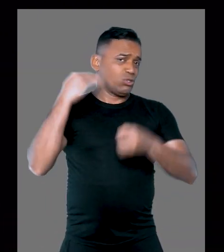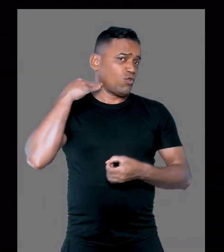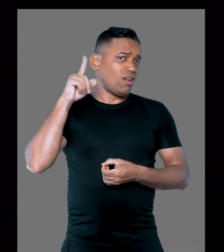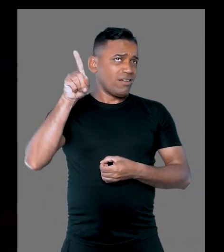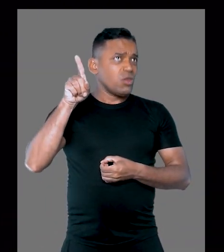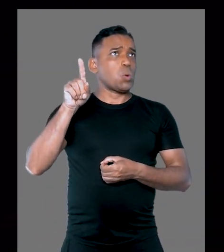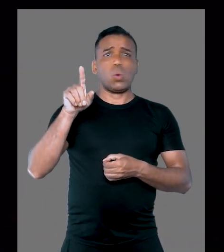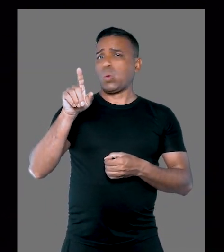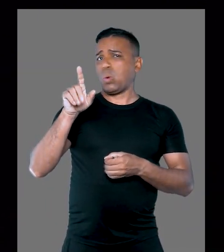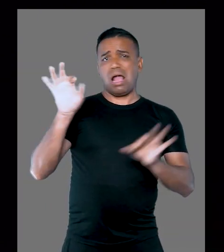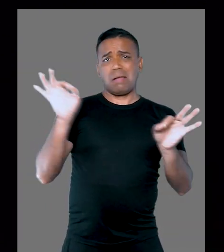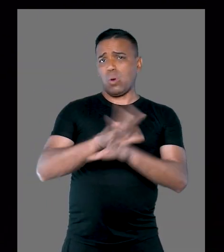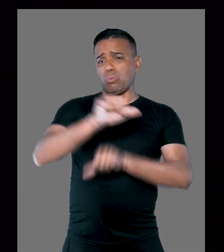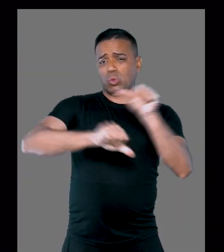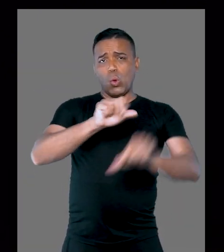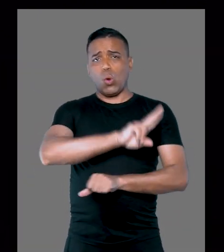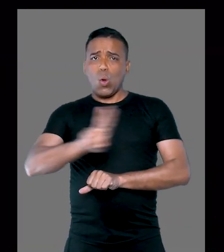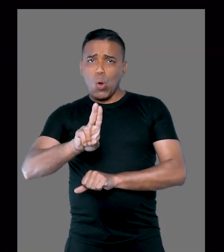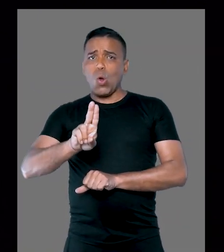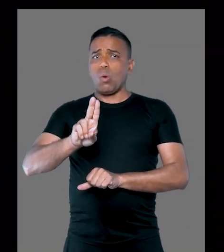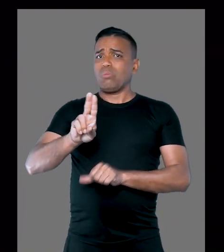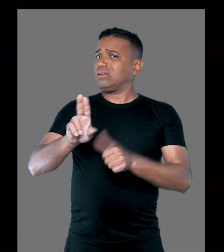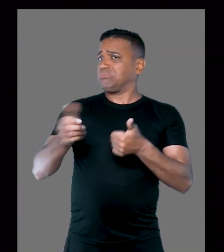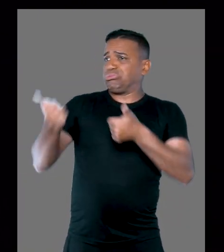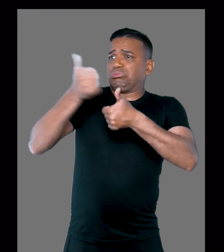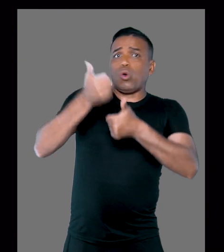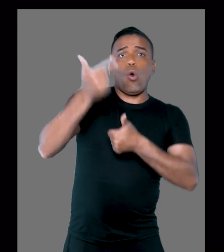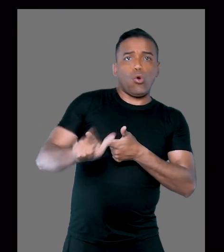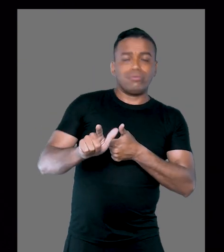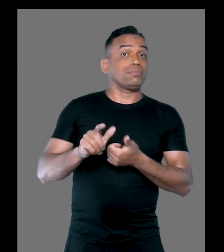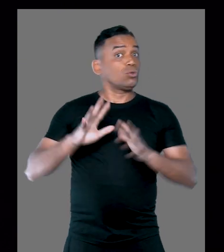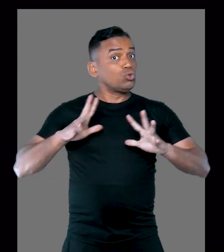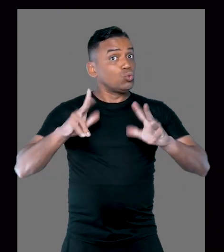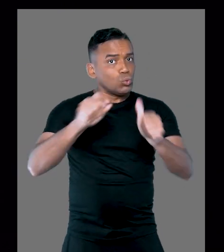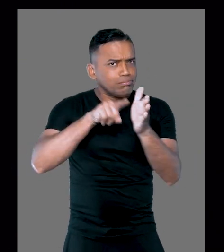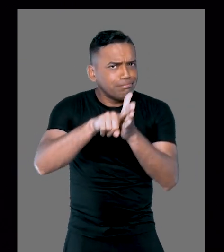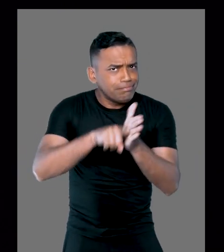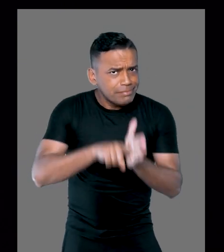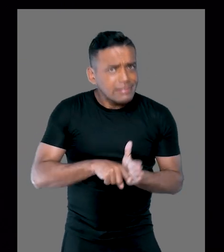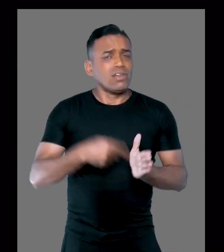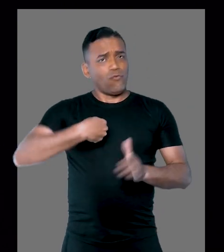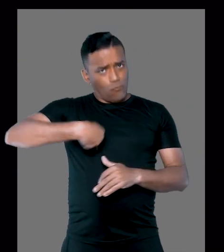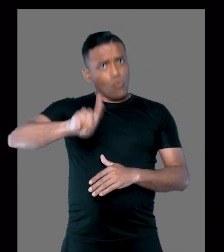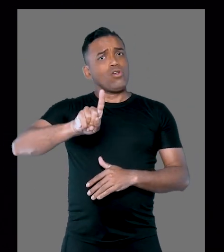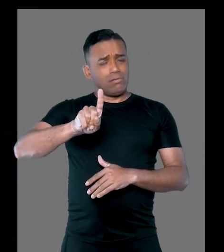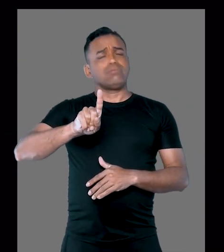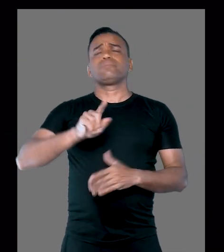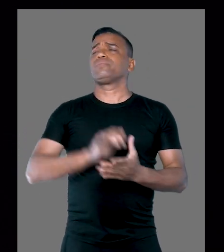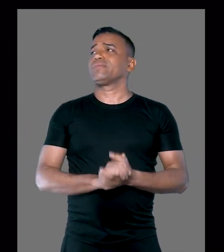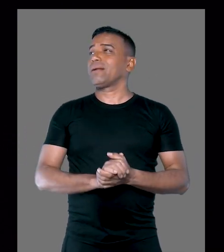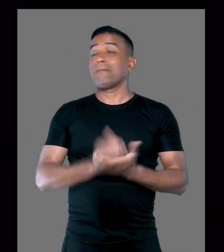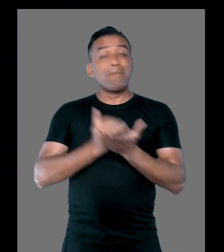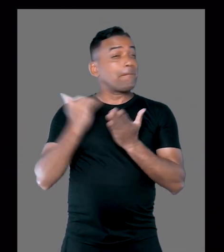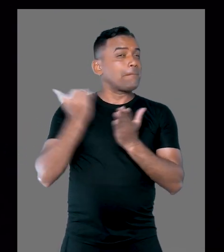porque aquilo mudou de nome, agora é outra coisa. E de todas as pesquisas que eu fiz, as